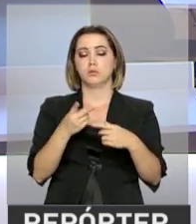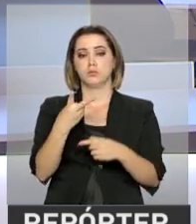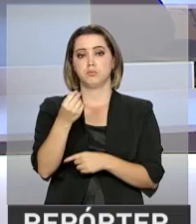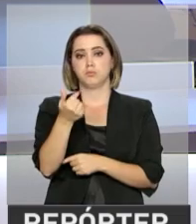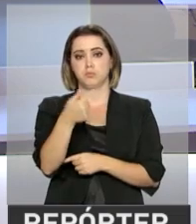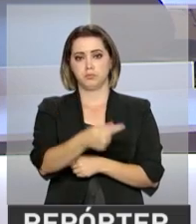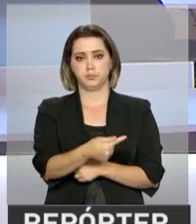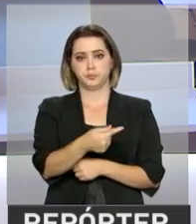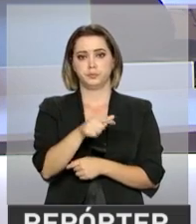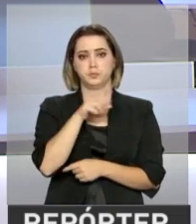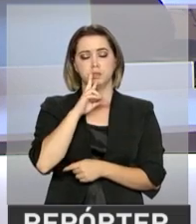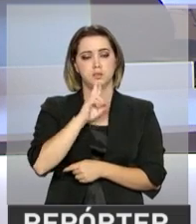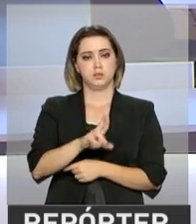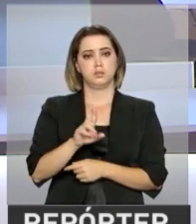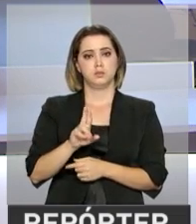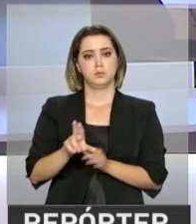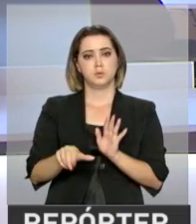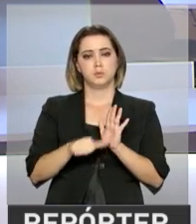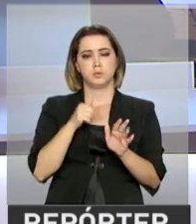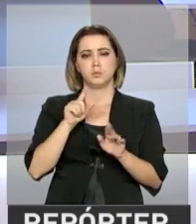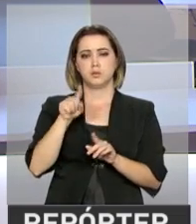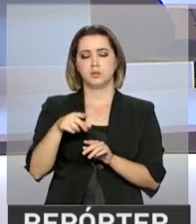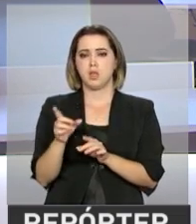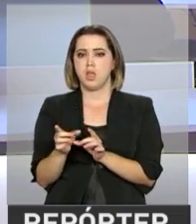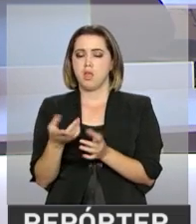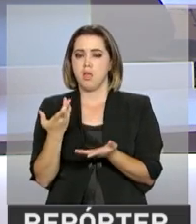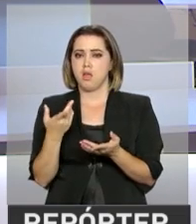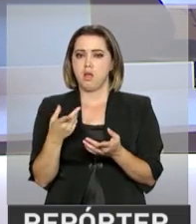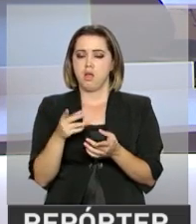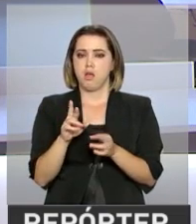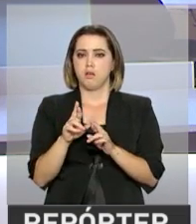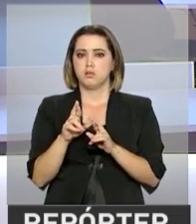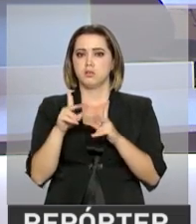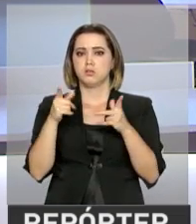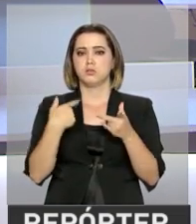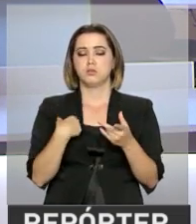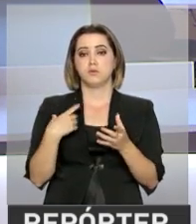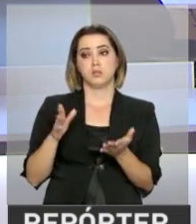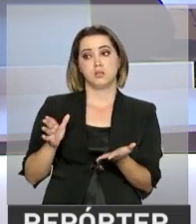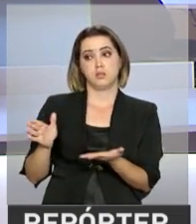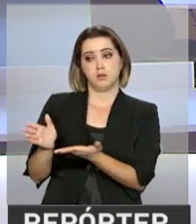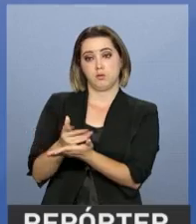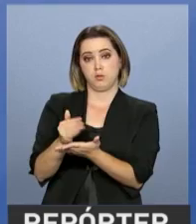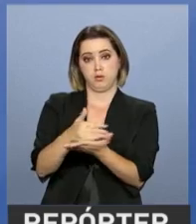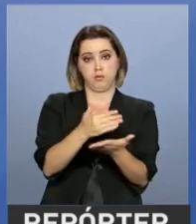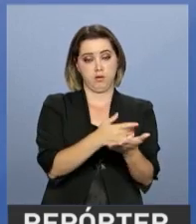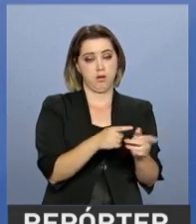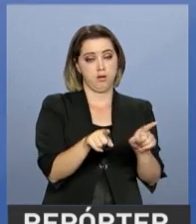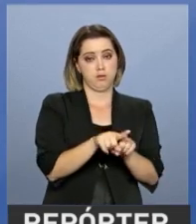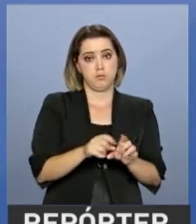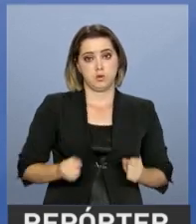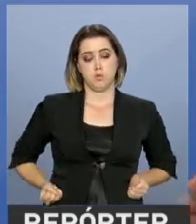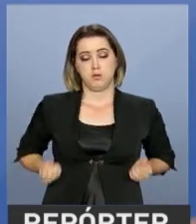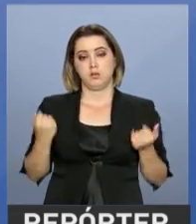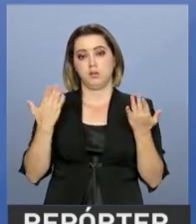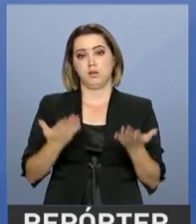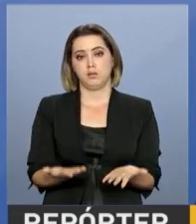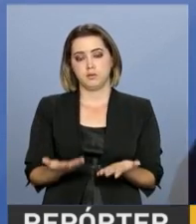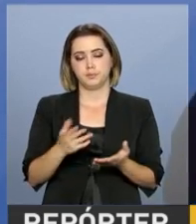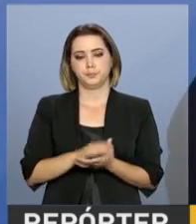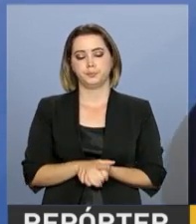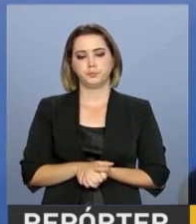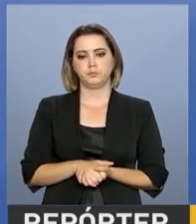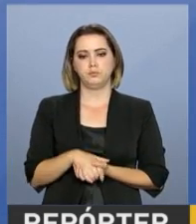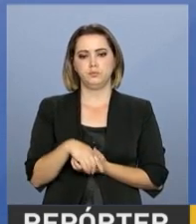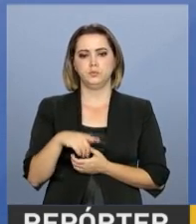2017 o resultado primário é a diferença entre receitas e despesas do governo o que existe é um